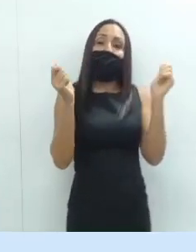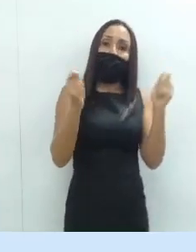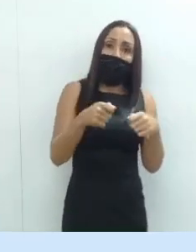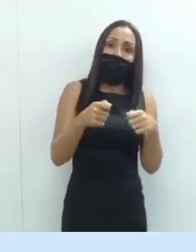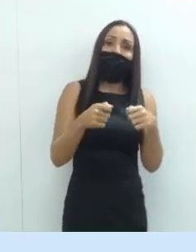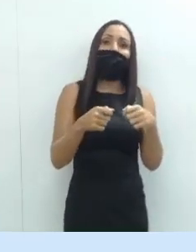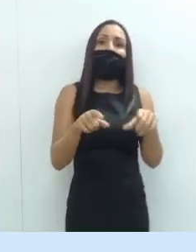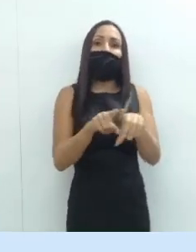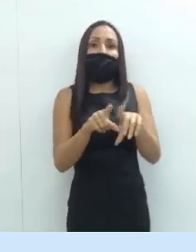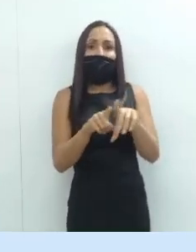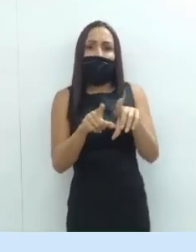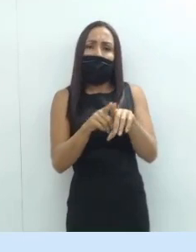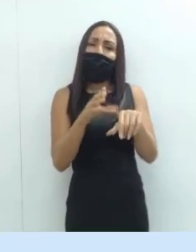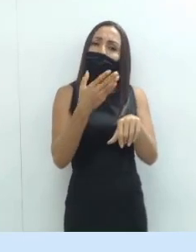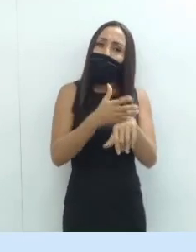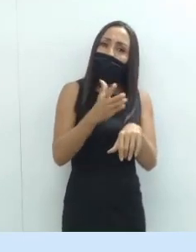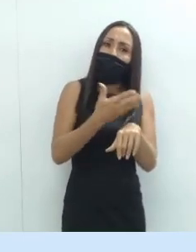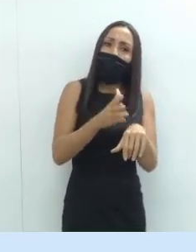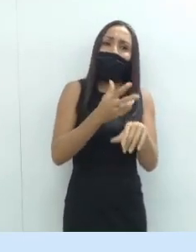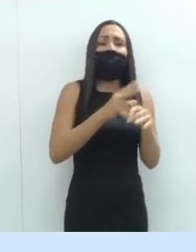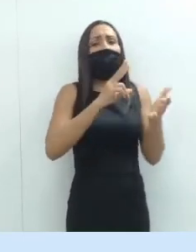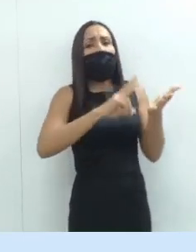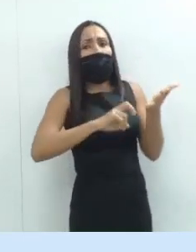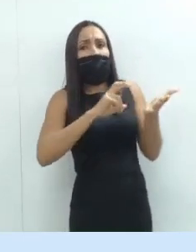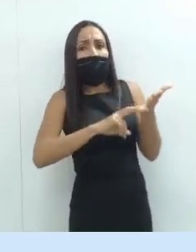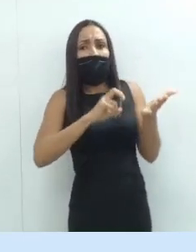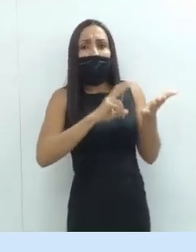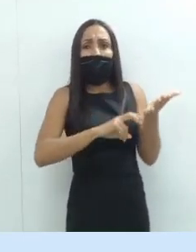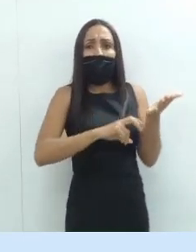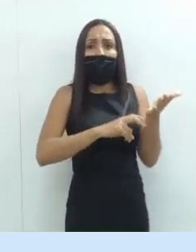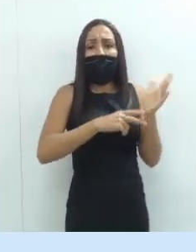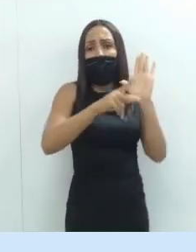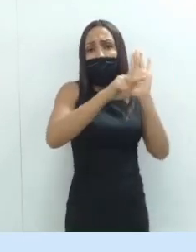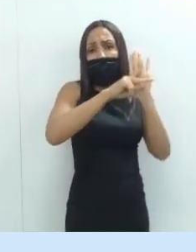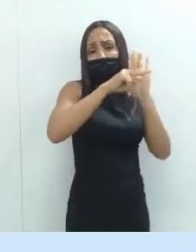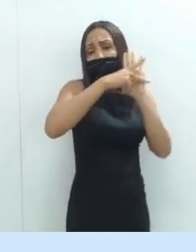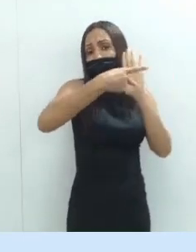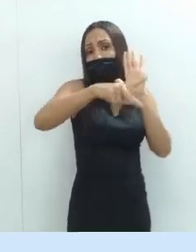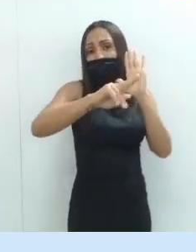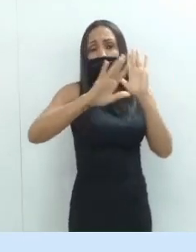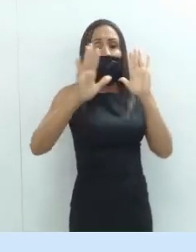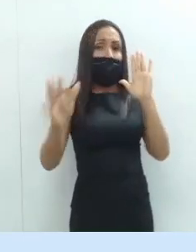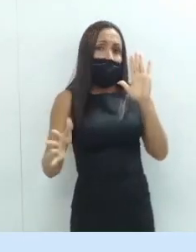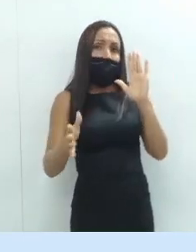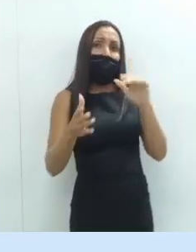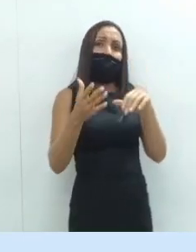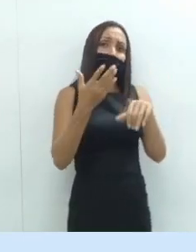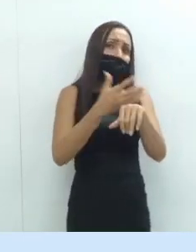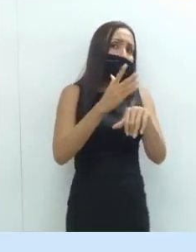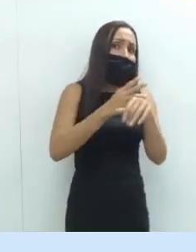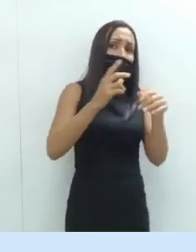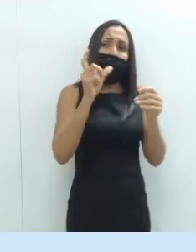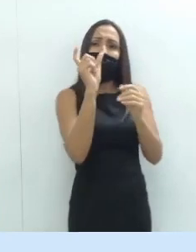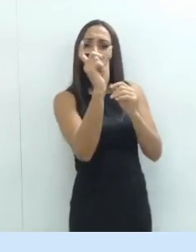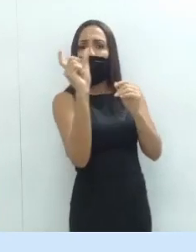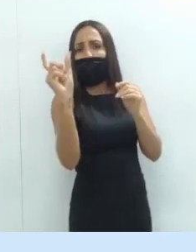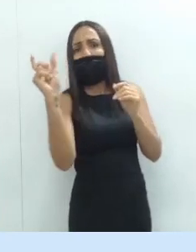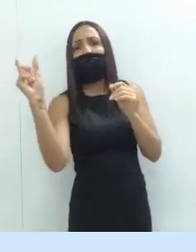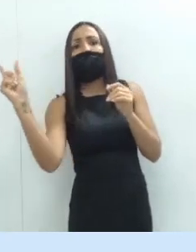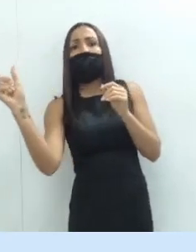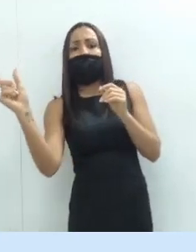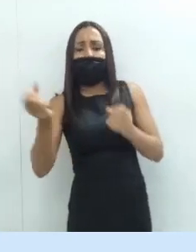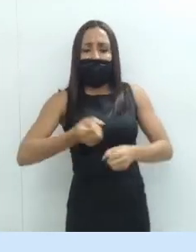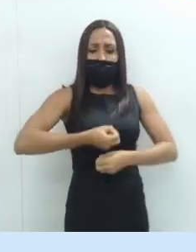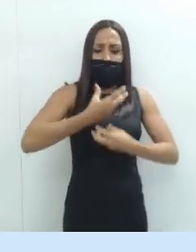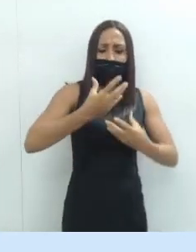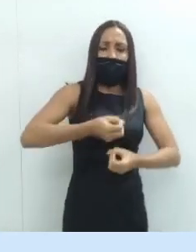também exercitar o vocabulário que você possui, né? Botar em prática as palavras, os termos, as